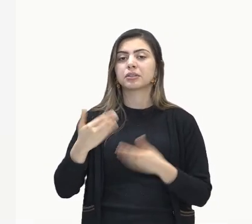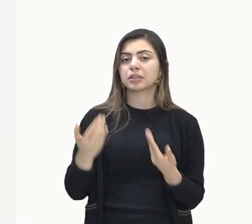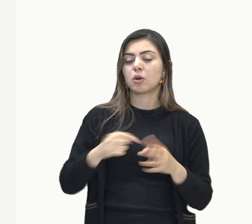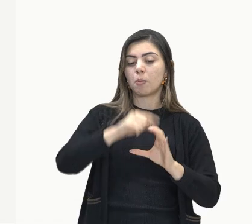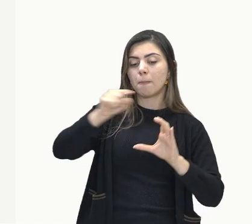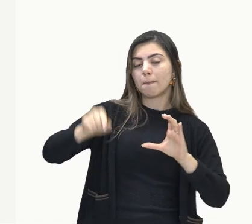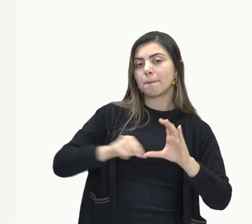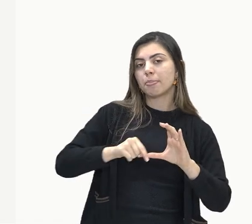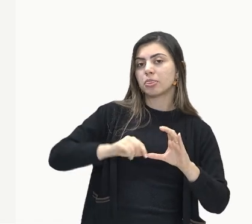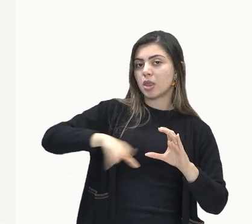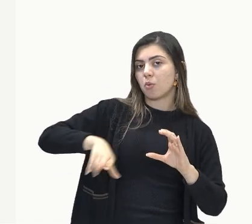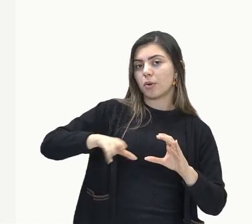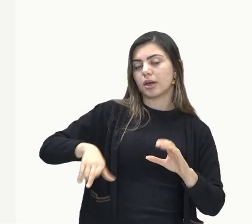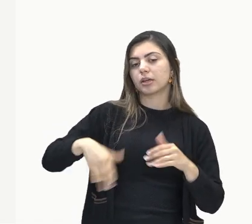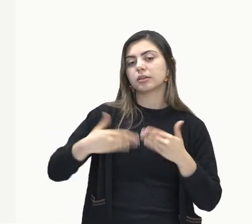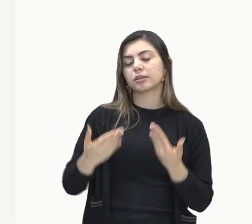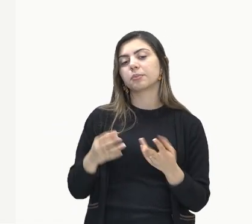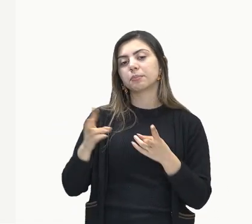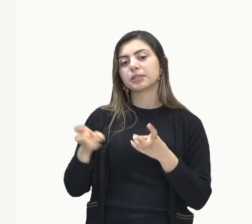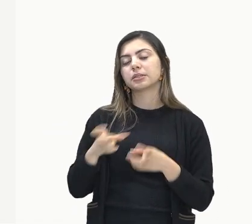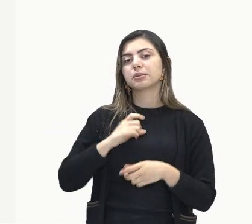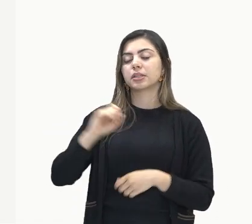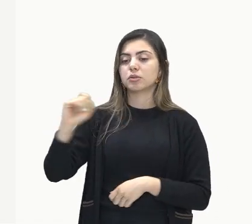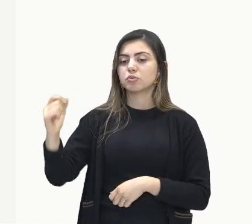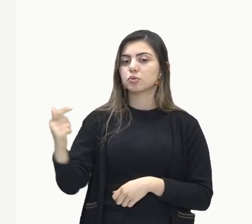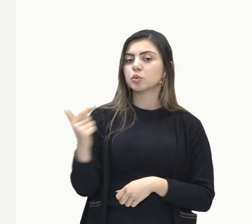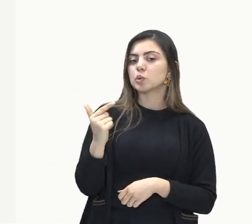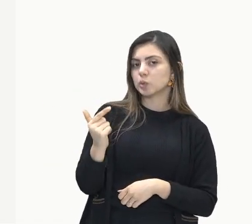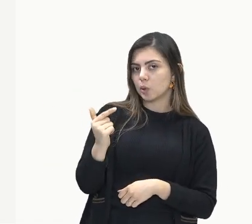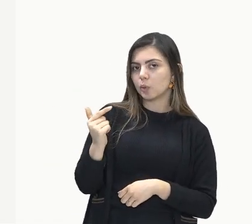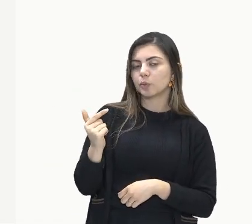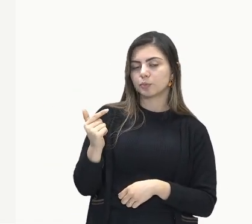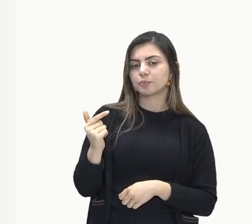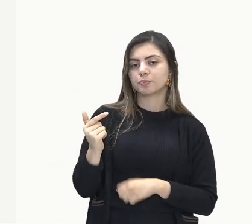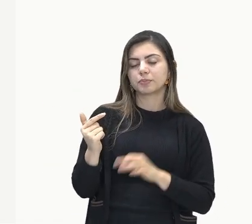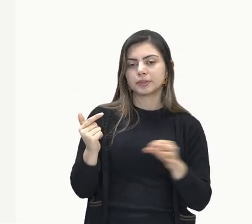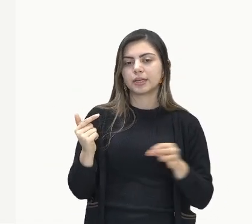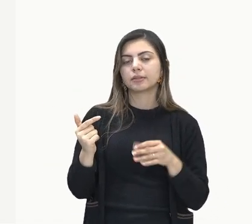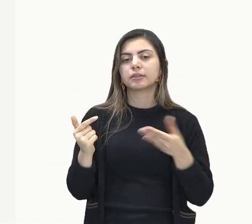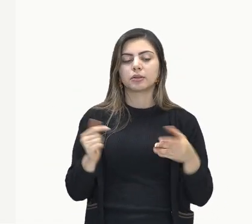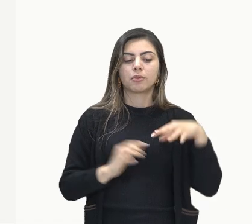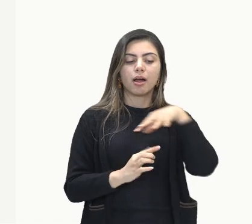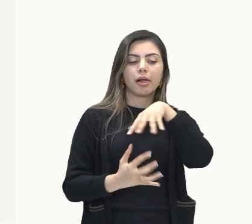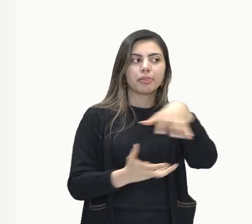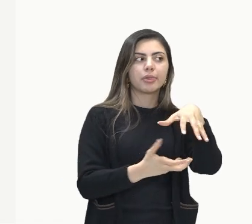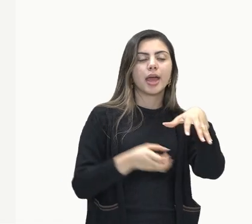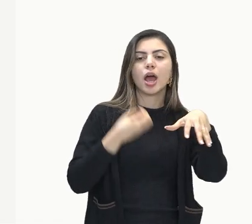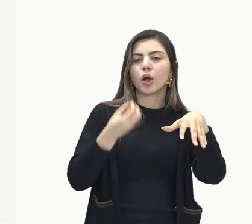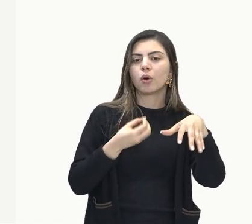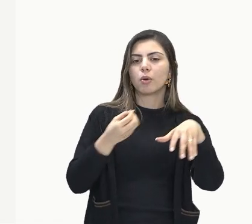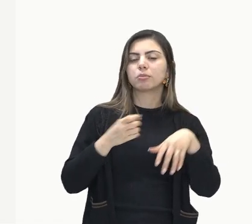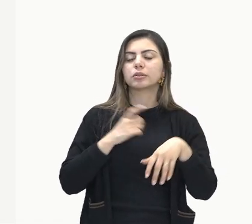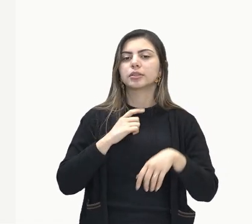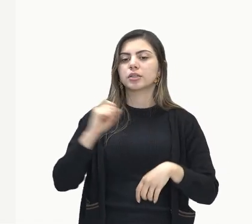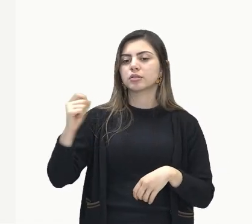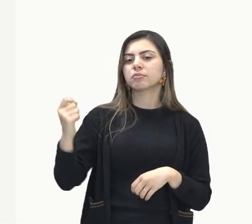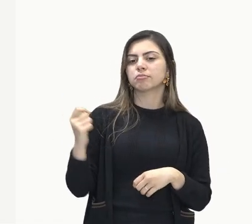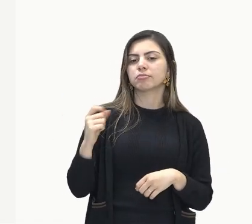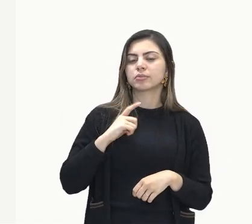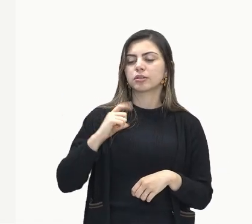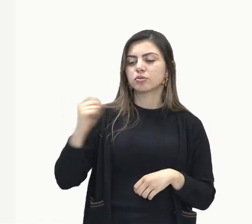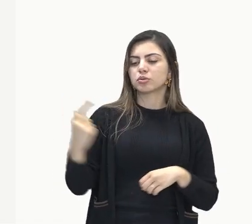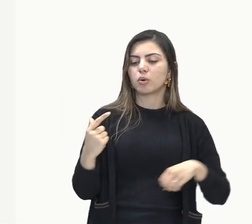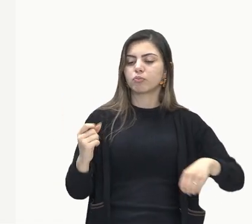está aí vendo o Sol em um dos focos da elipse, tá? E aí a Terra está numa órbita que gira ao redor do